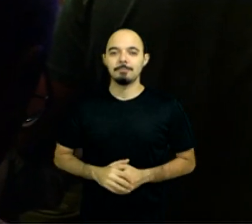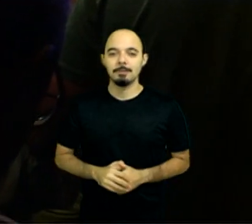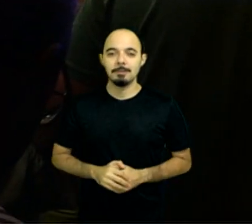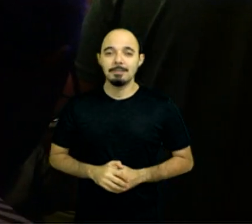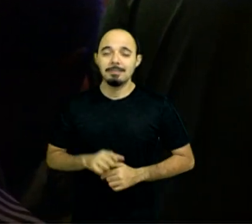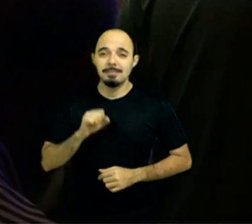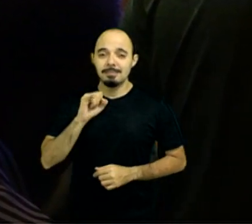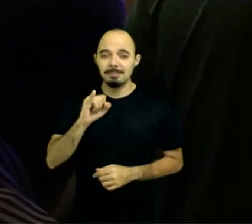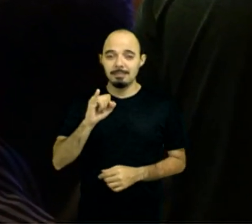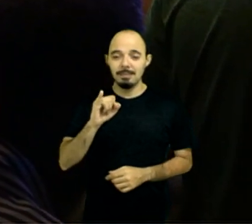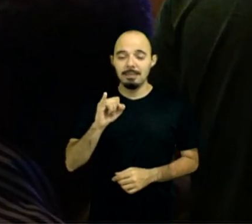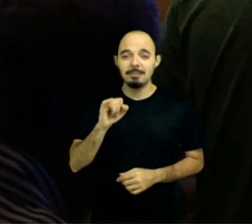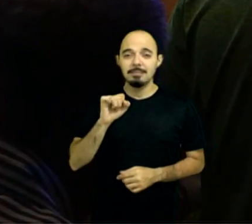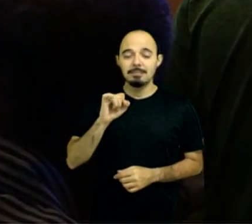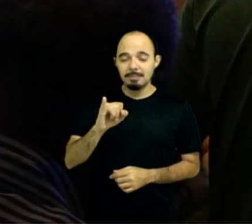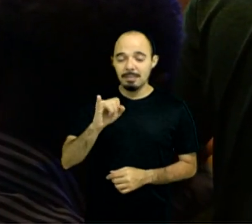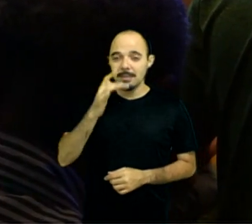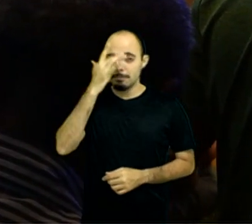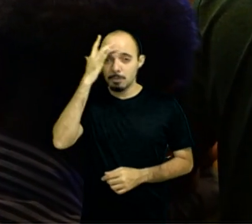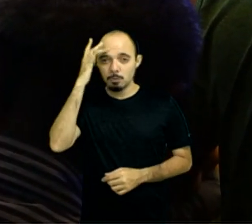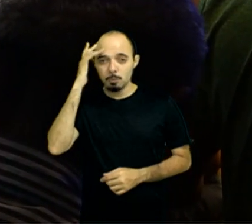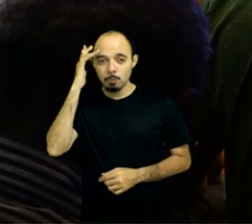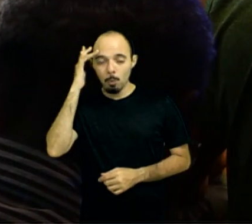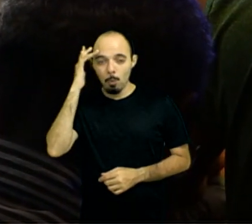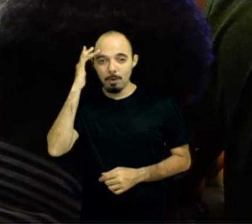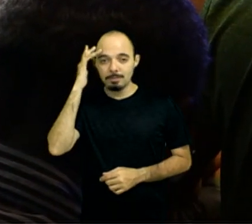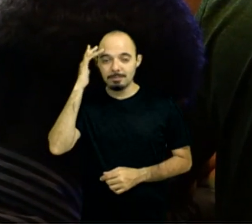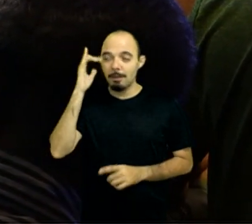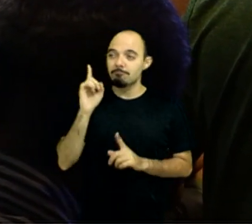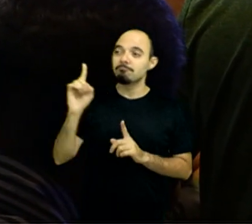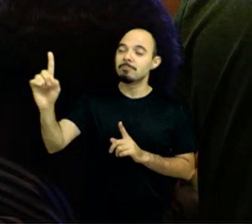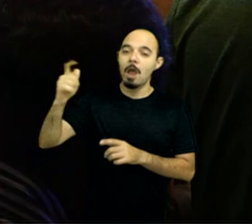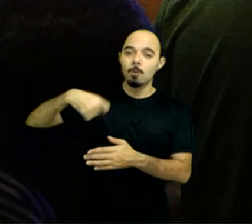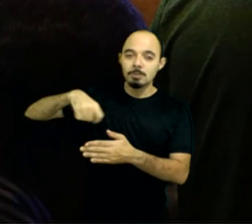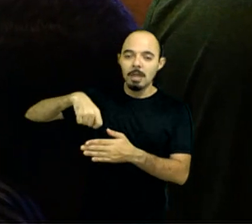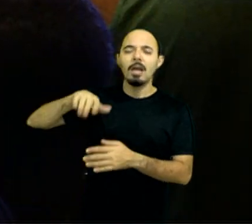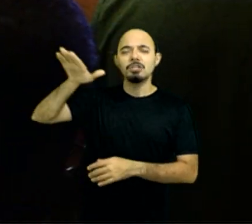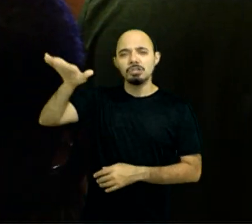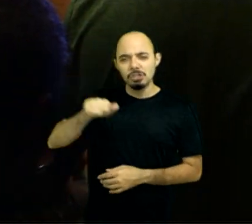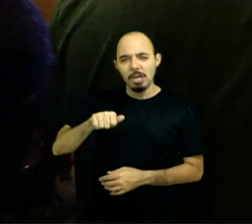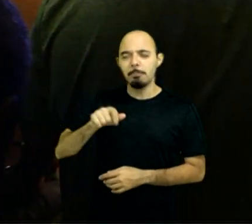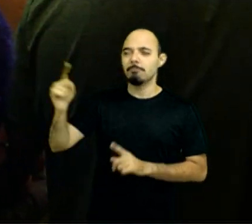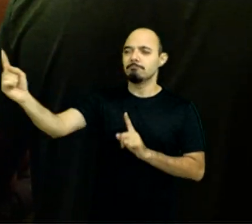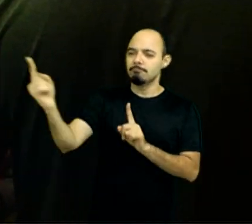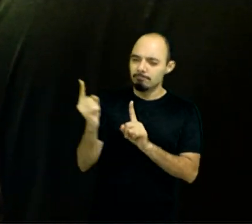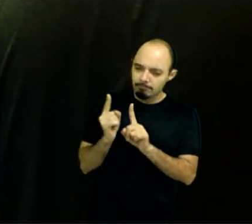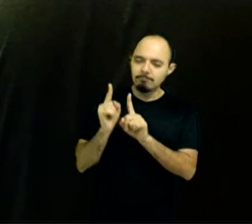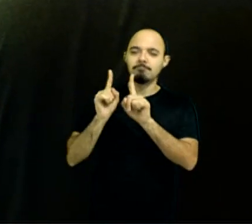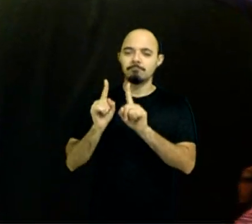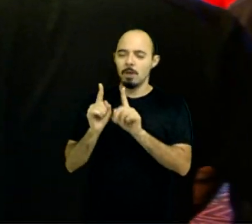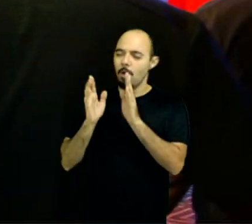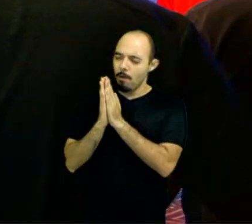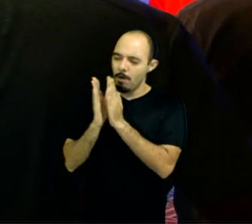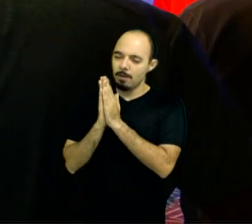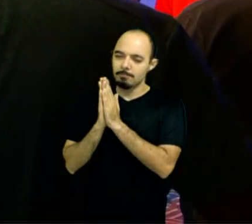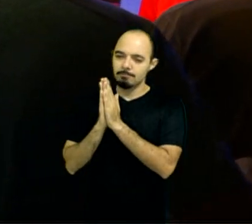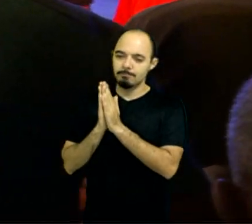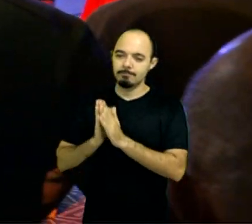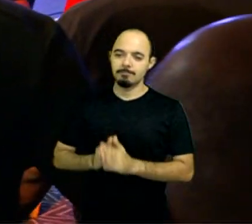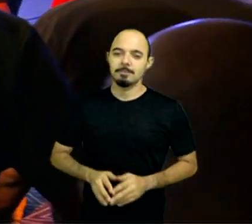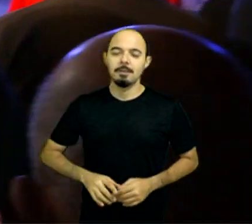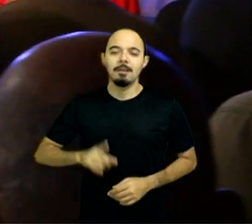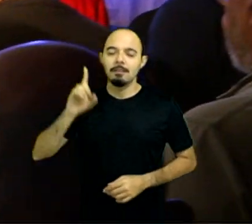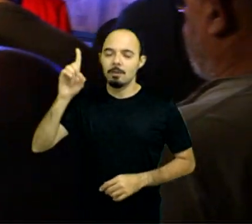Oh, Deus. Oh, Deus. Isso.